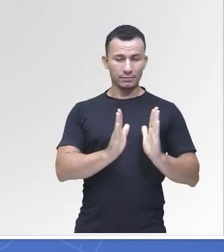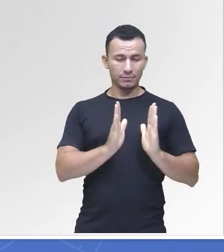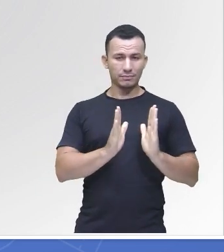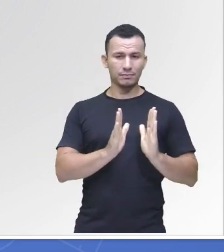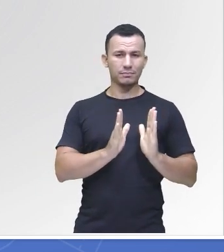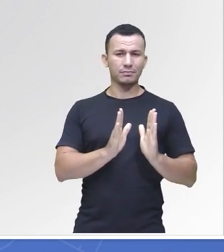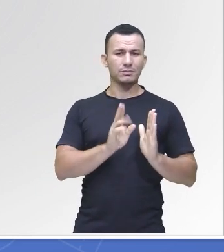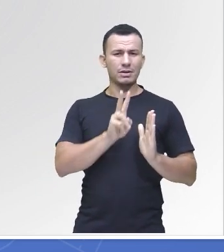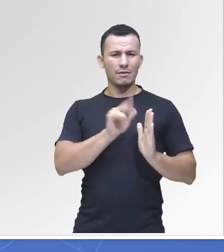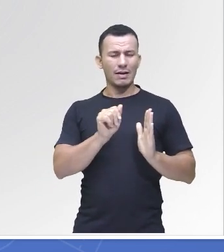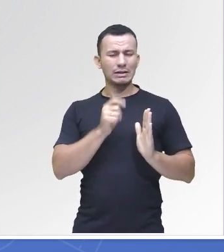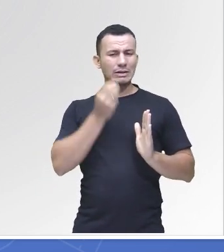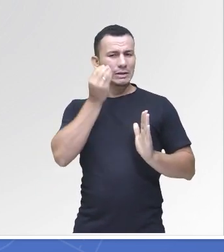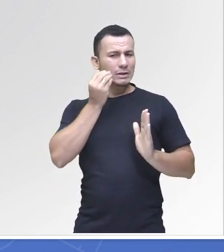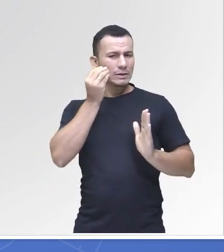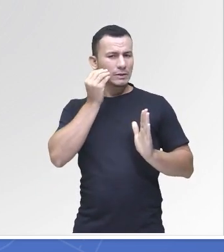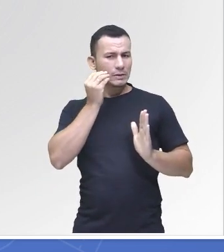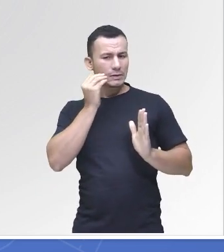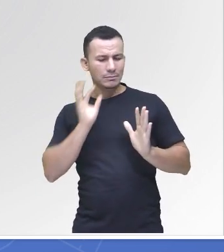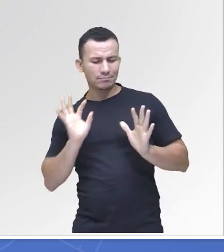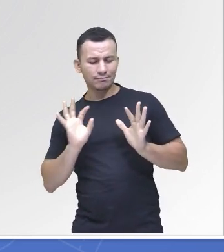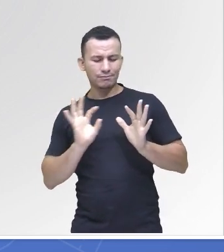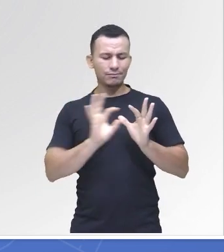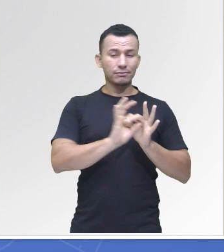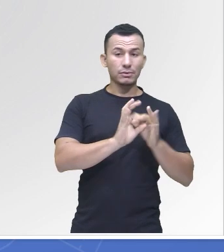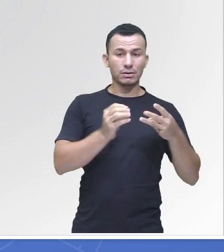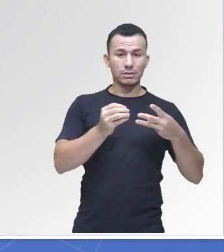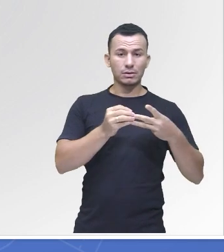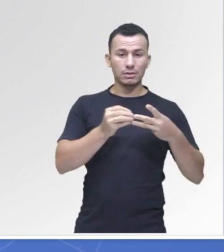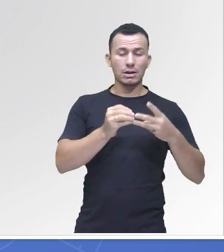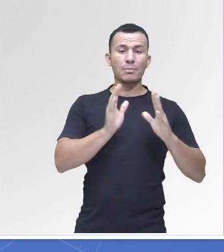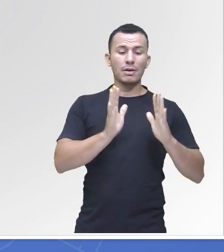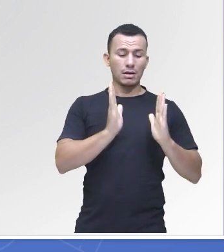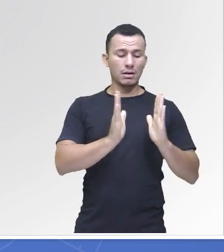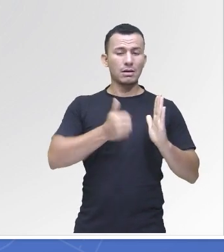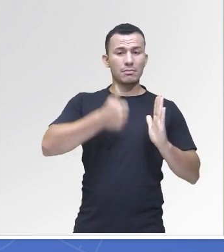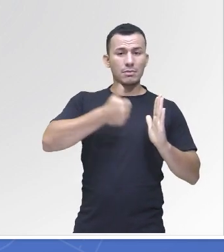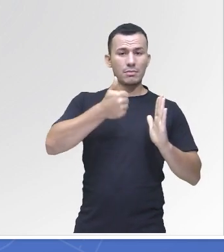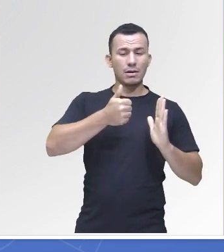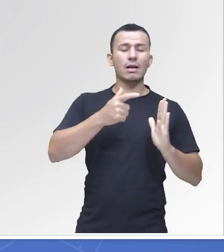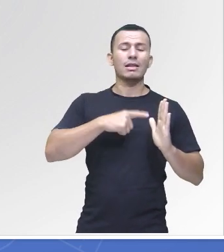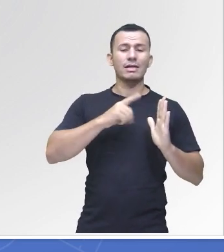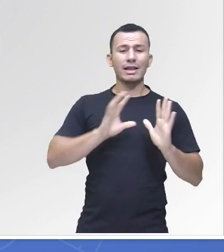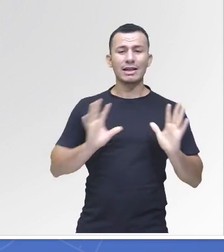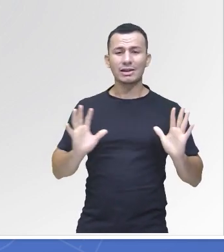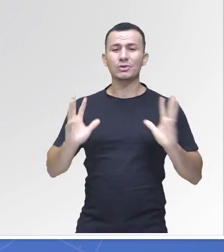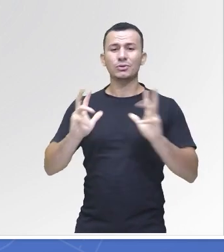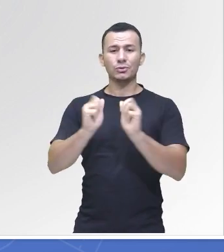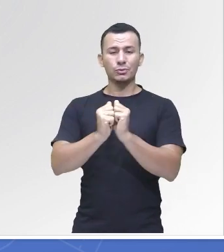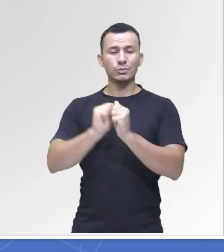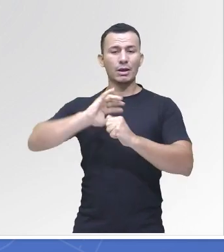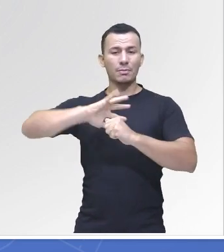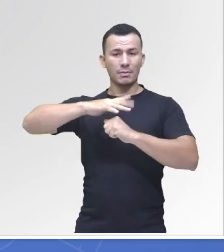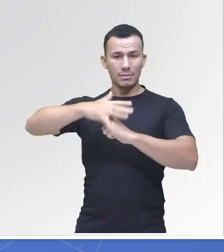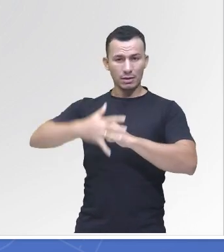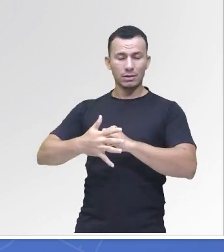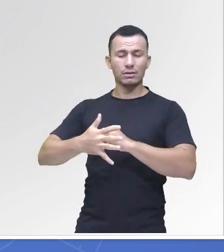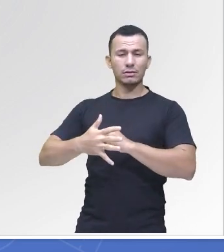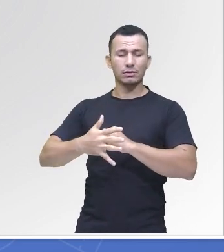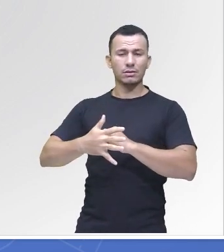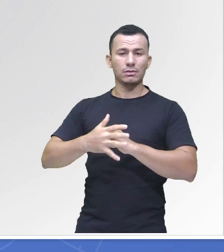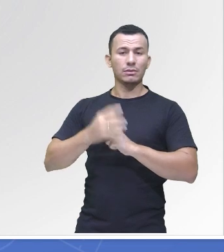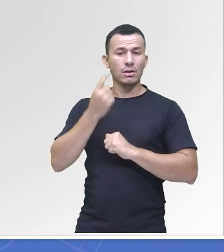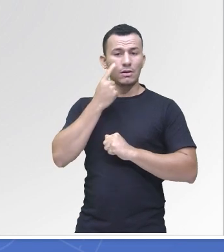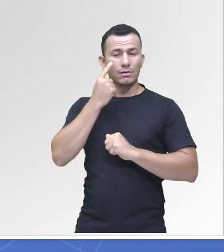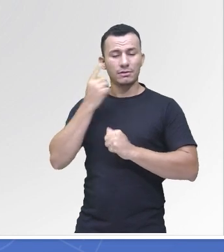fazer essa ligação com essa célula, só que nesse processo ocorre a fusão dessas membranas. Né? Olha aqui, ó,